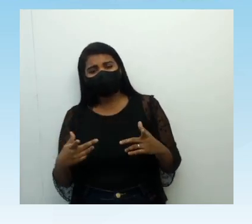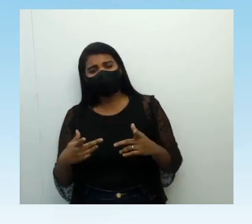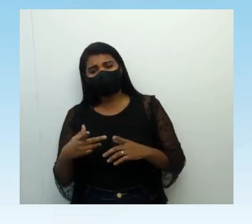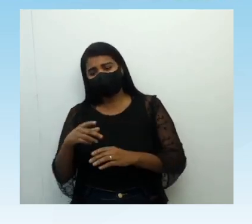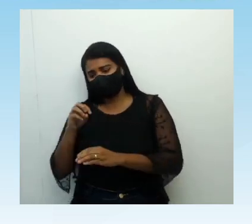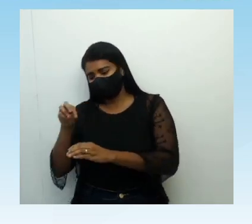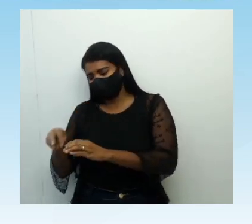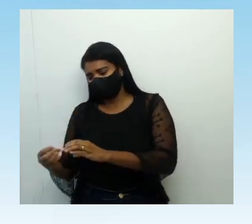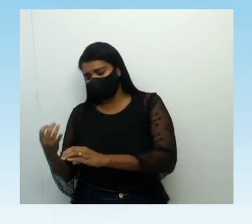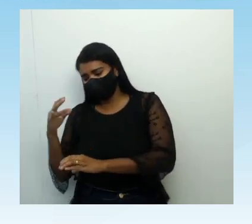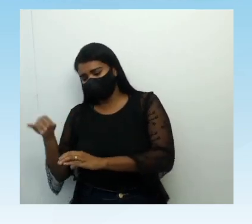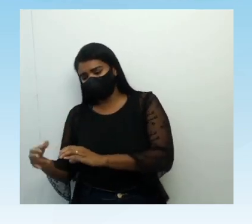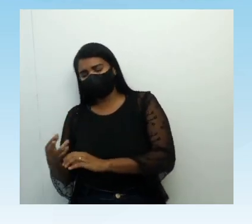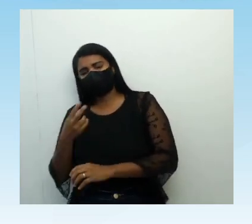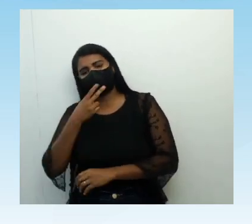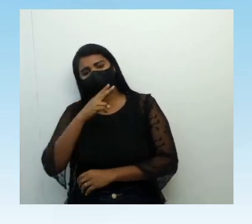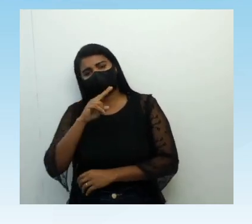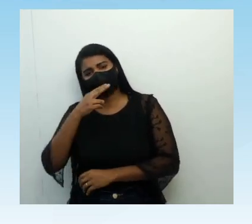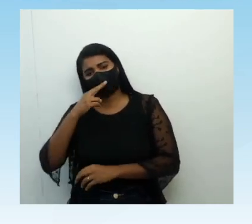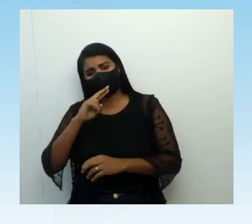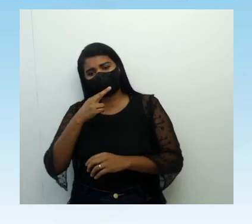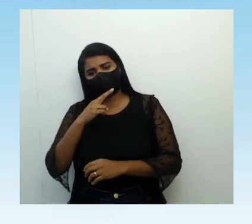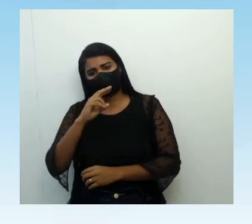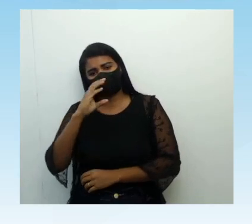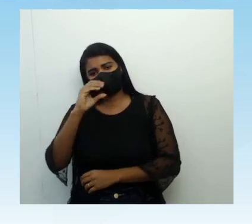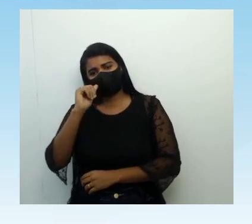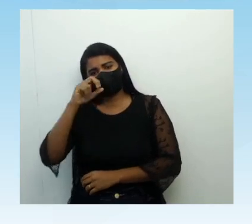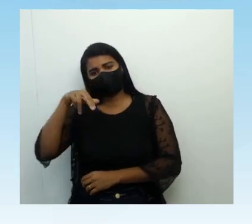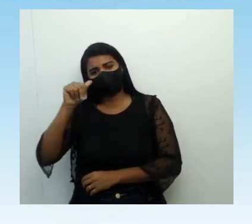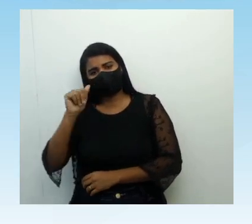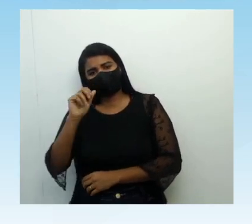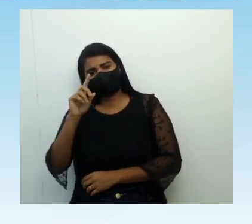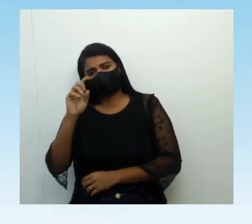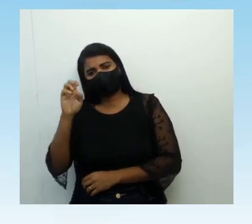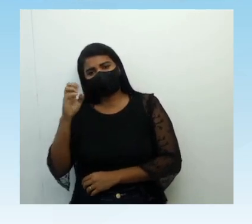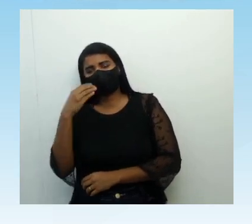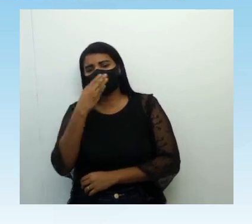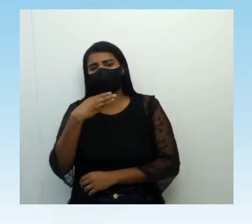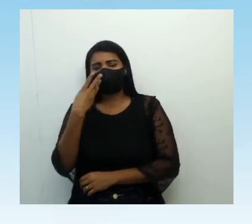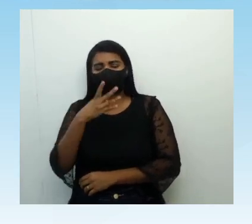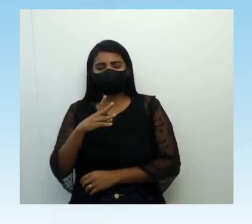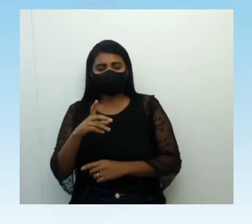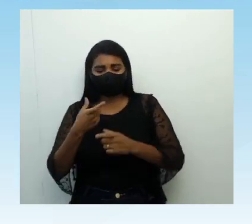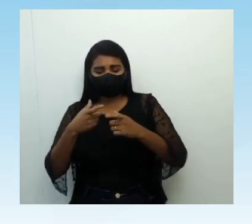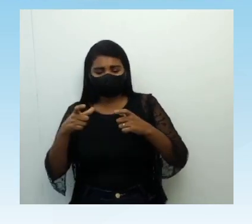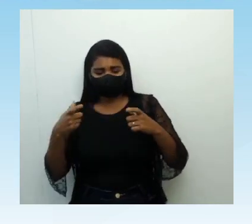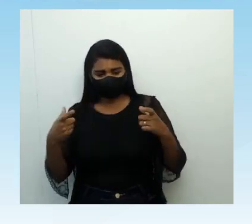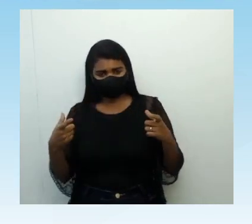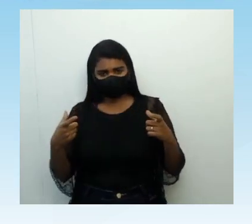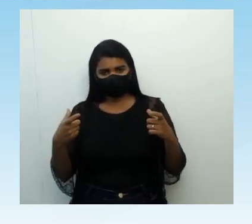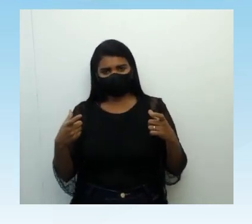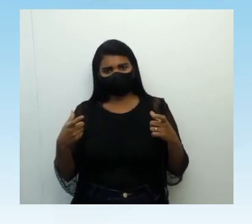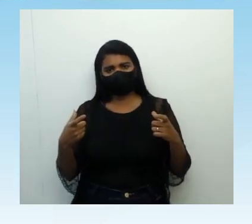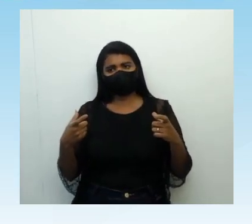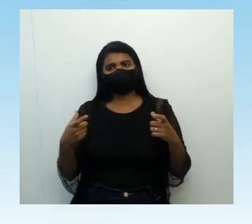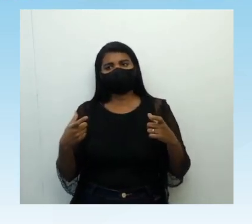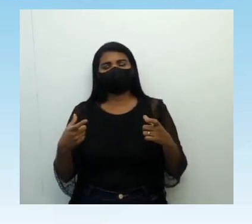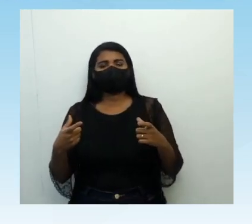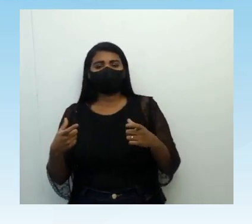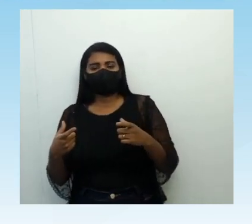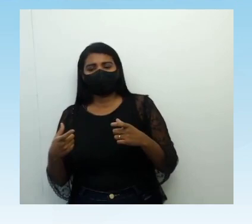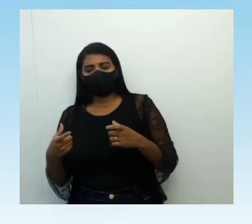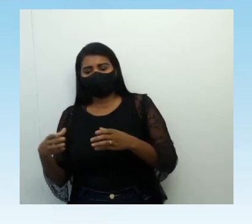da cana-de-açúcar, que tinha essas possibilidades de surgir, de crescer, de vilas para as